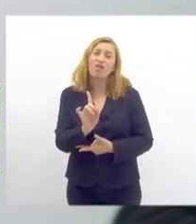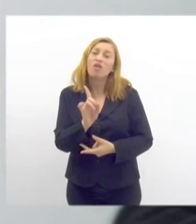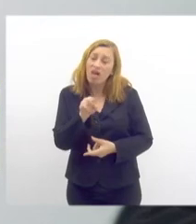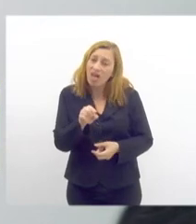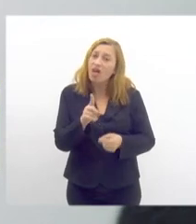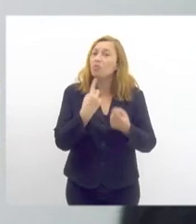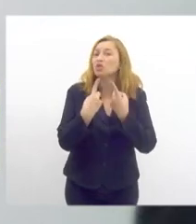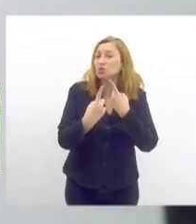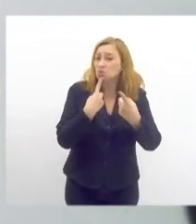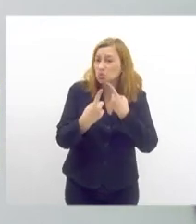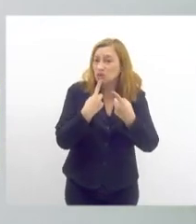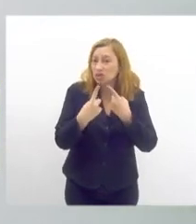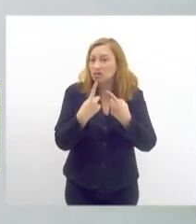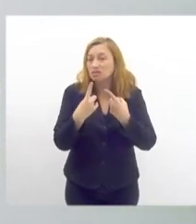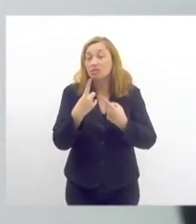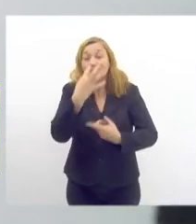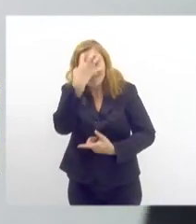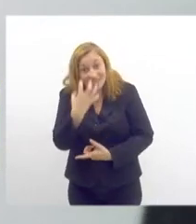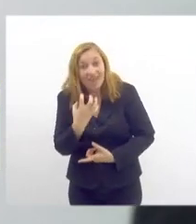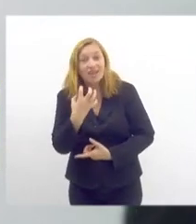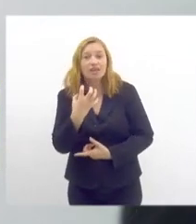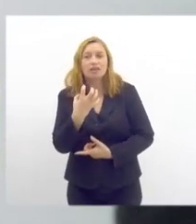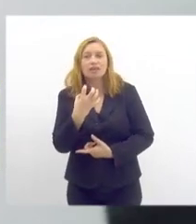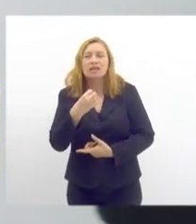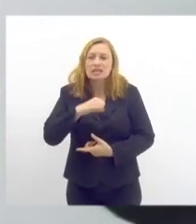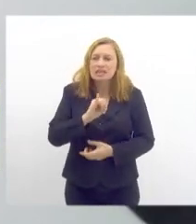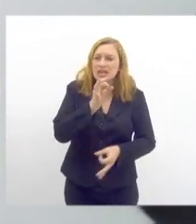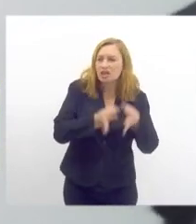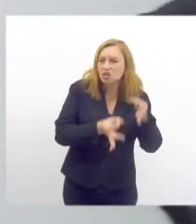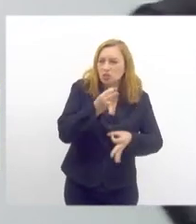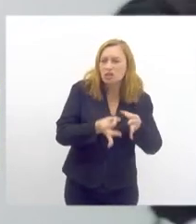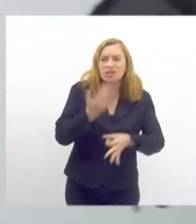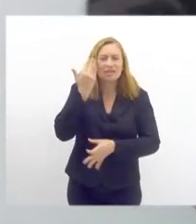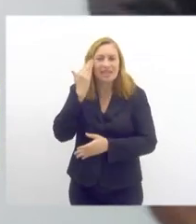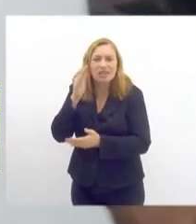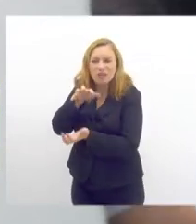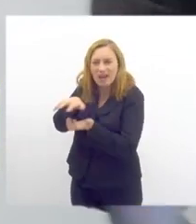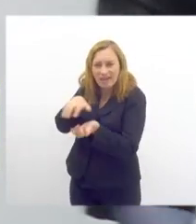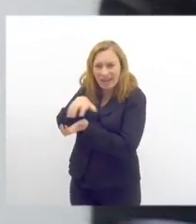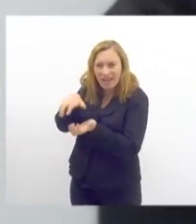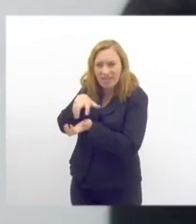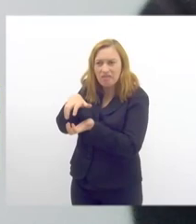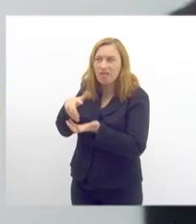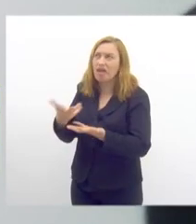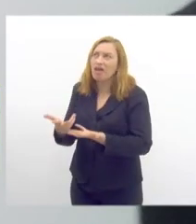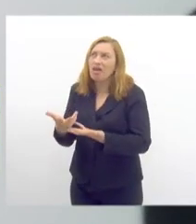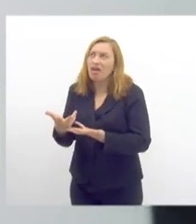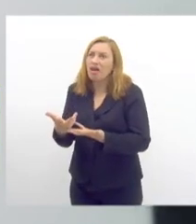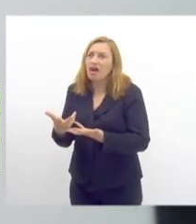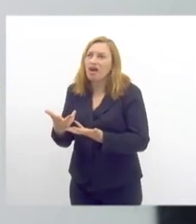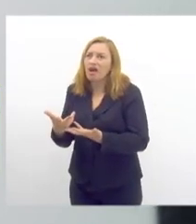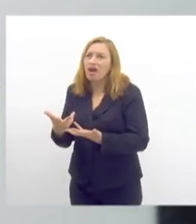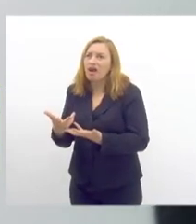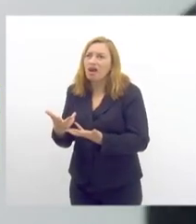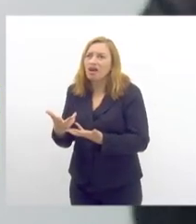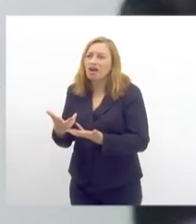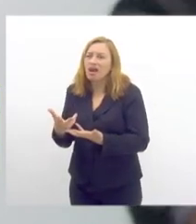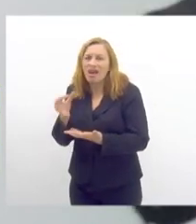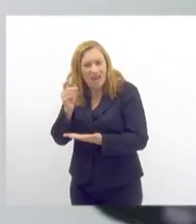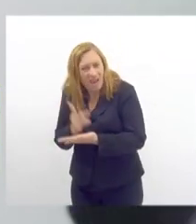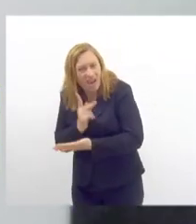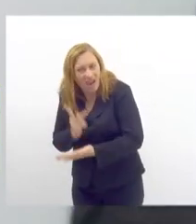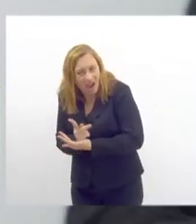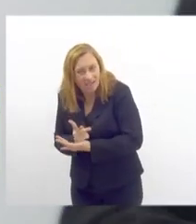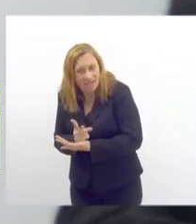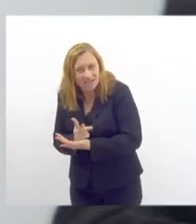discussão legítima. Se a justiça entendeu que a greve está ilegal,